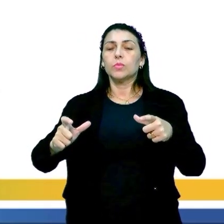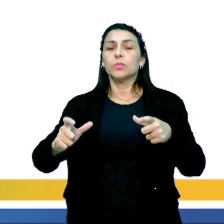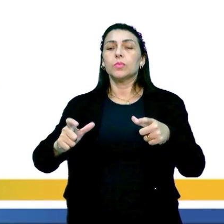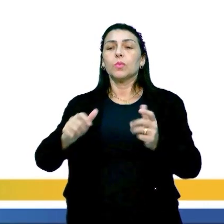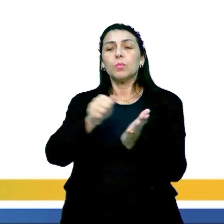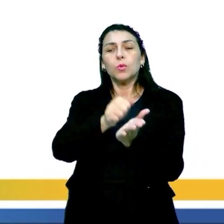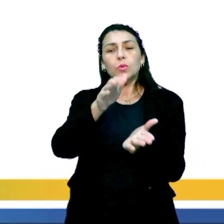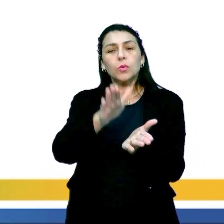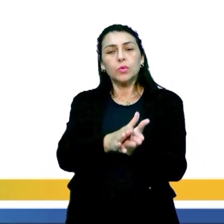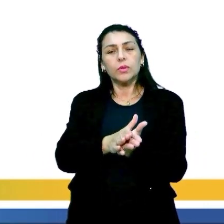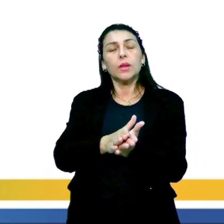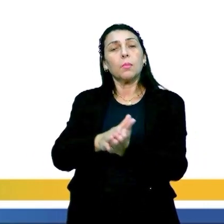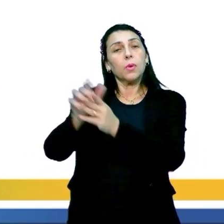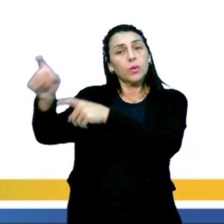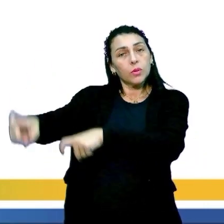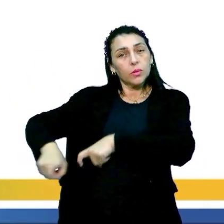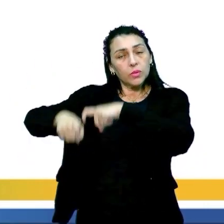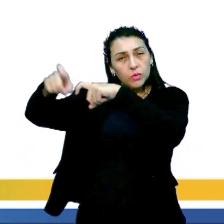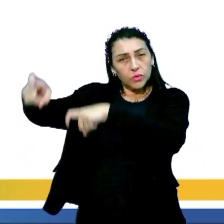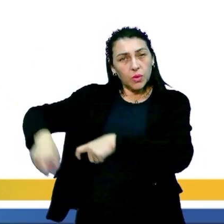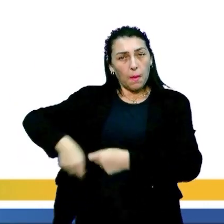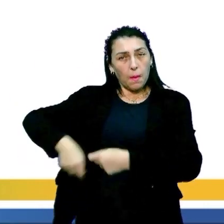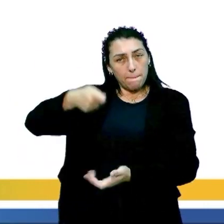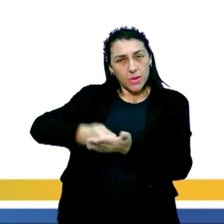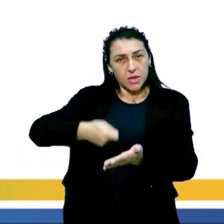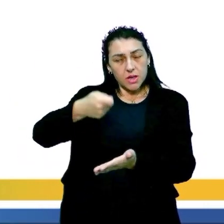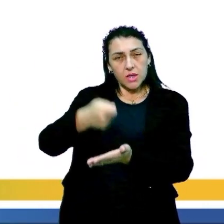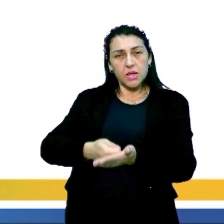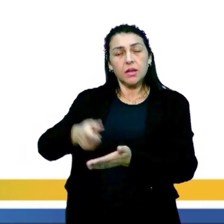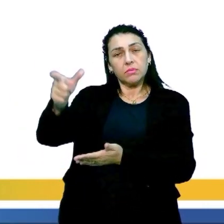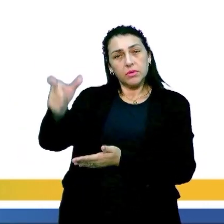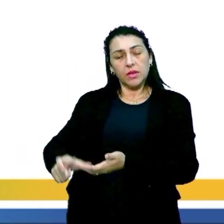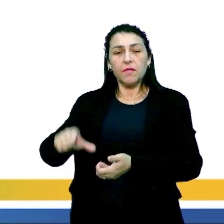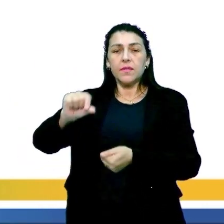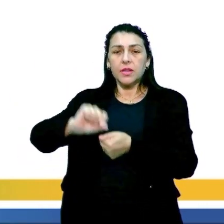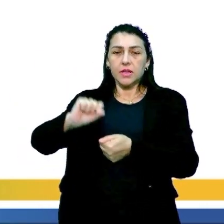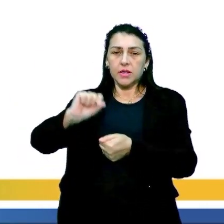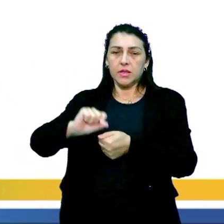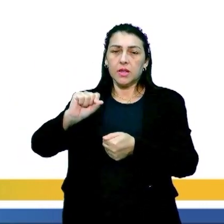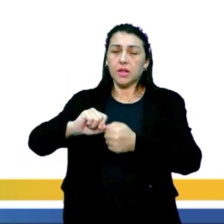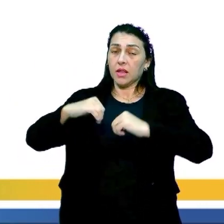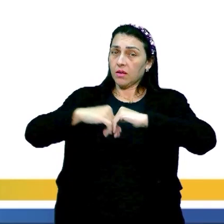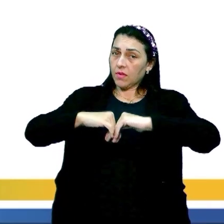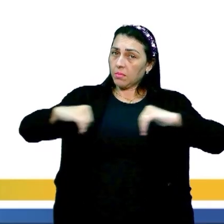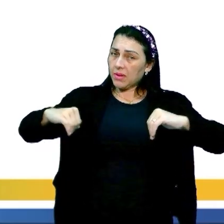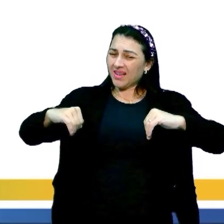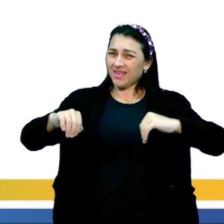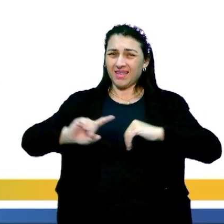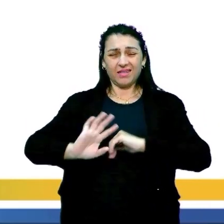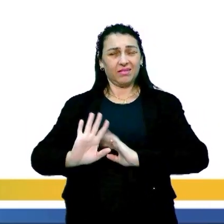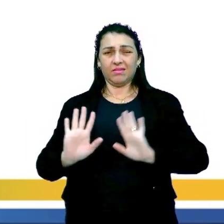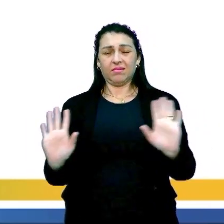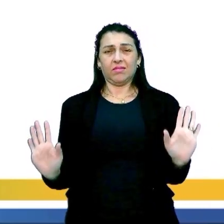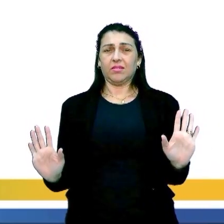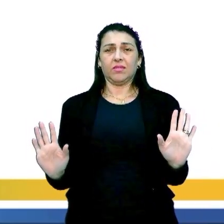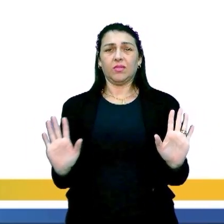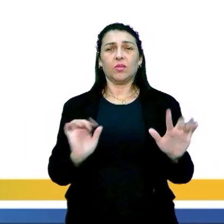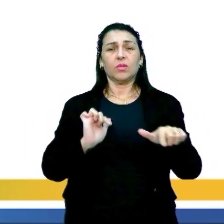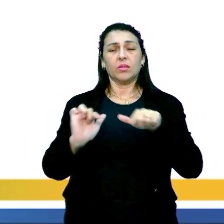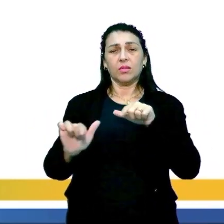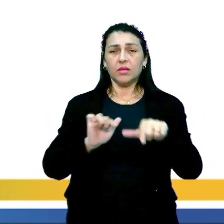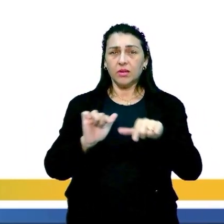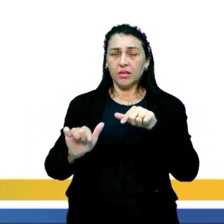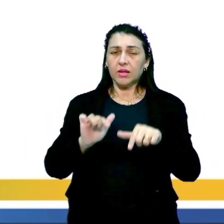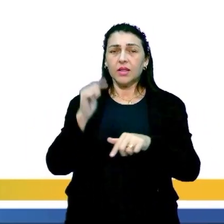multas mais rigorosas a agricultores e pecuaristas que realizarem a fragmentação. Não, nós estamos trabalhando no ambiente